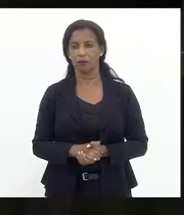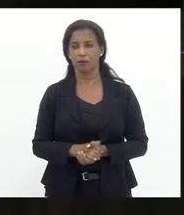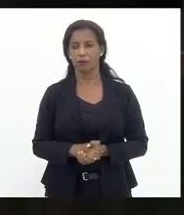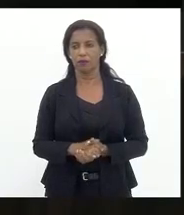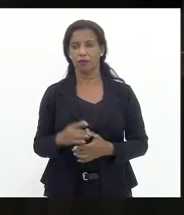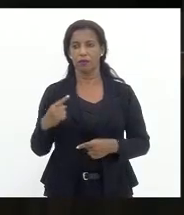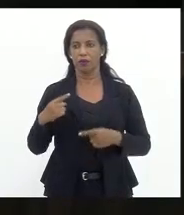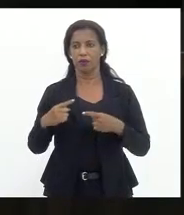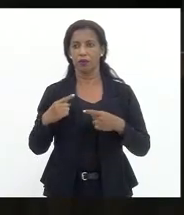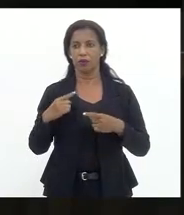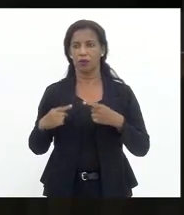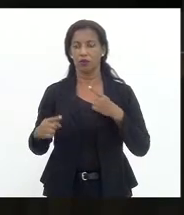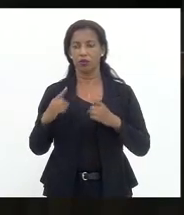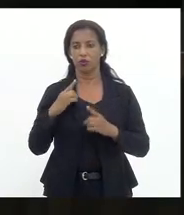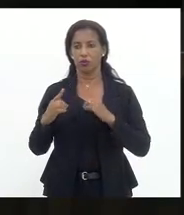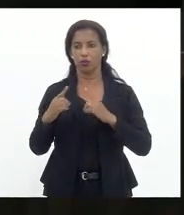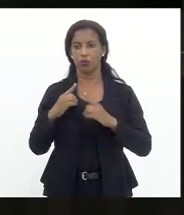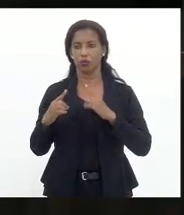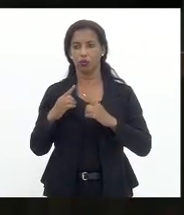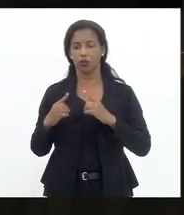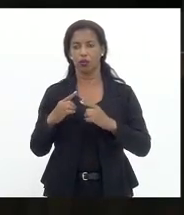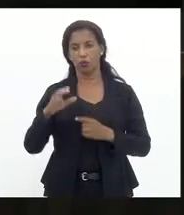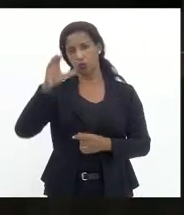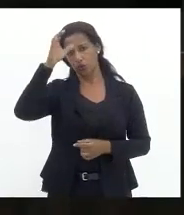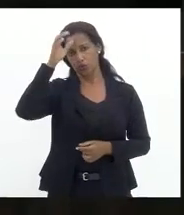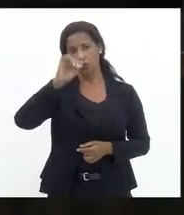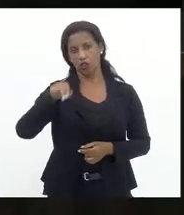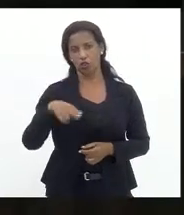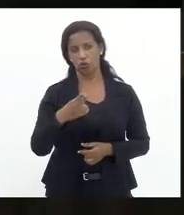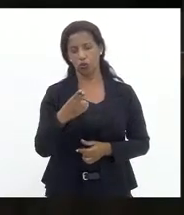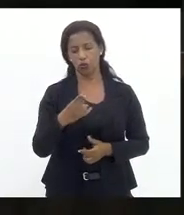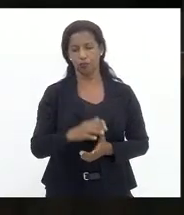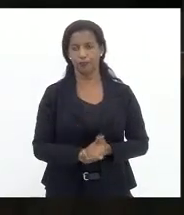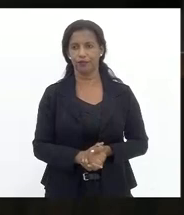em discussão, para discutir, deputada Tia Ju, autora.